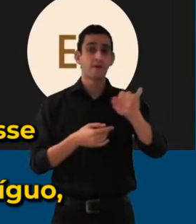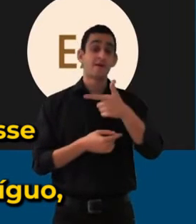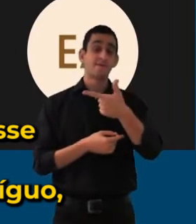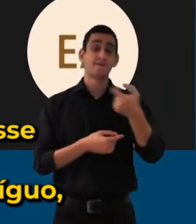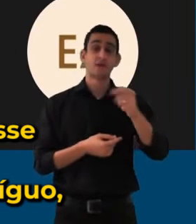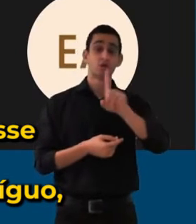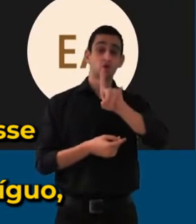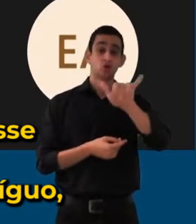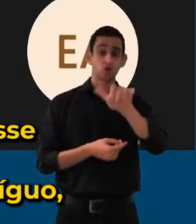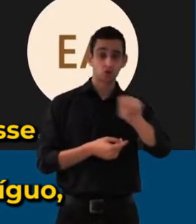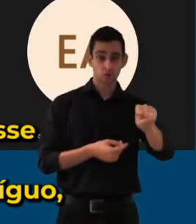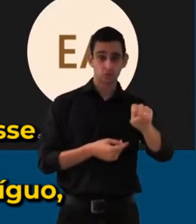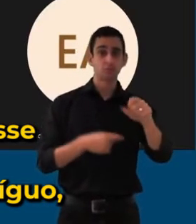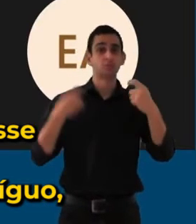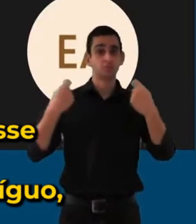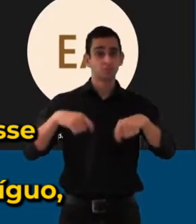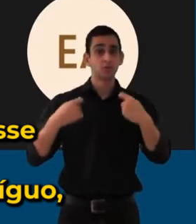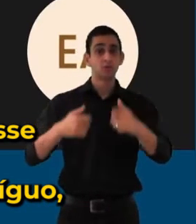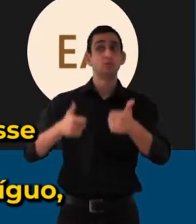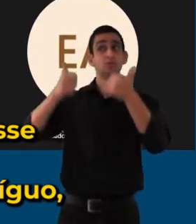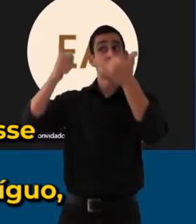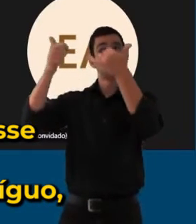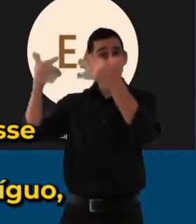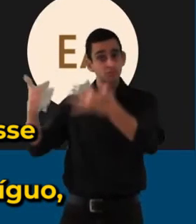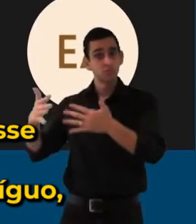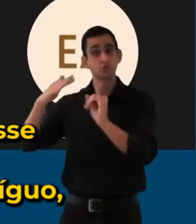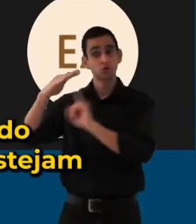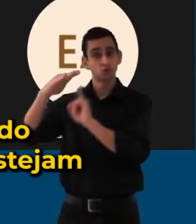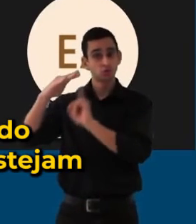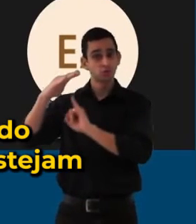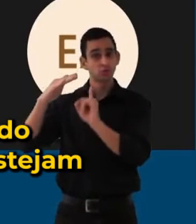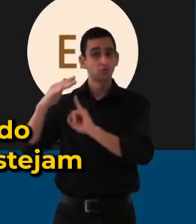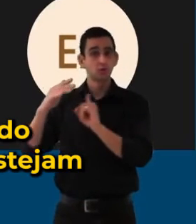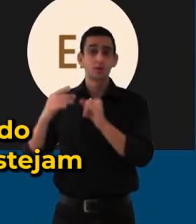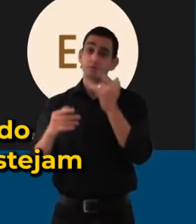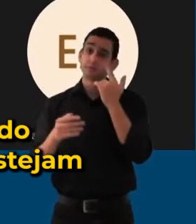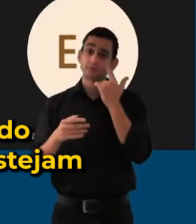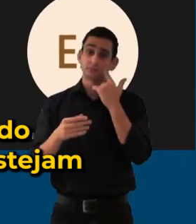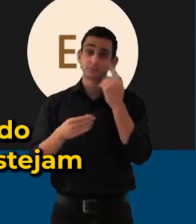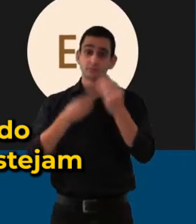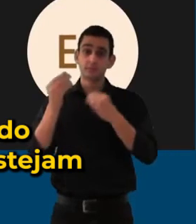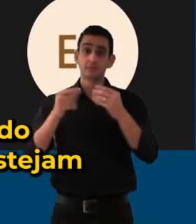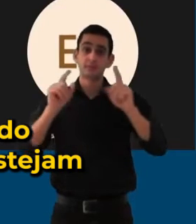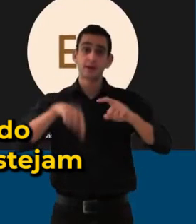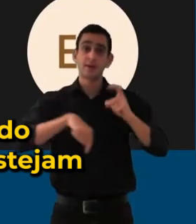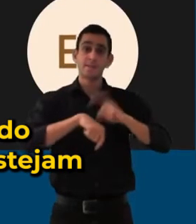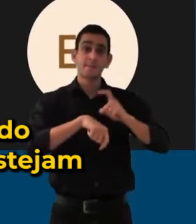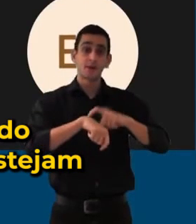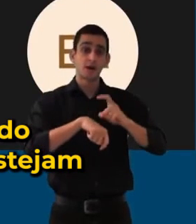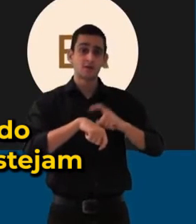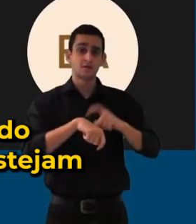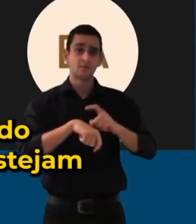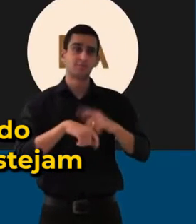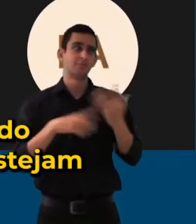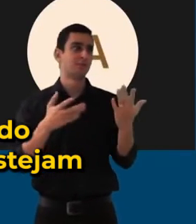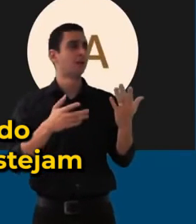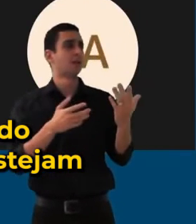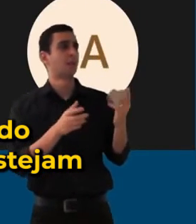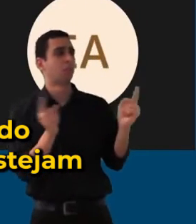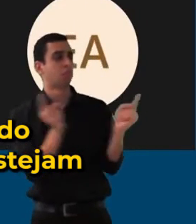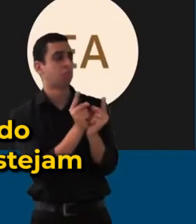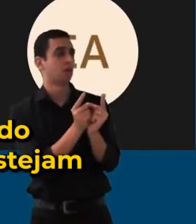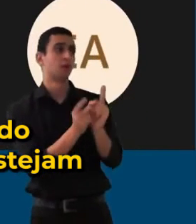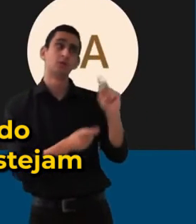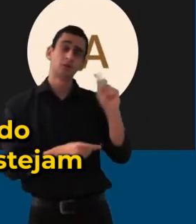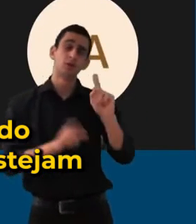desses esclarecimentos, que o senhor vai me dizer aí que é um prazo exíguo, mas eu vou dizer para o senhor que eu já estou contando com o tempo que eu